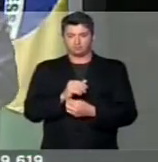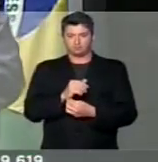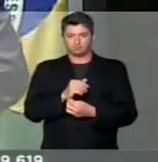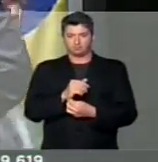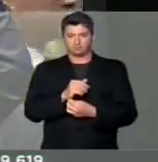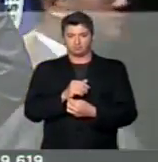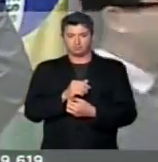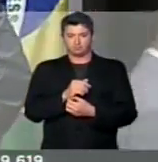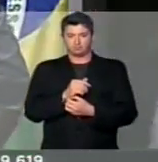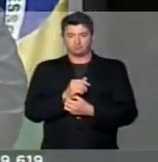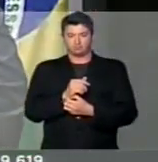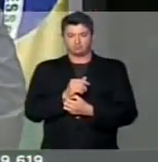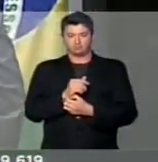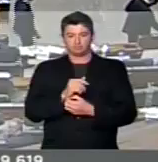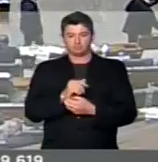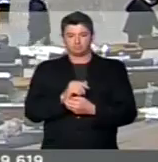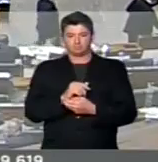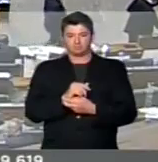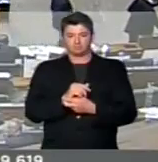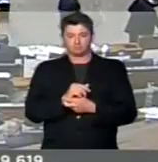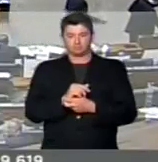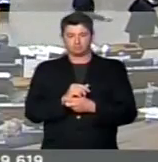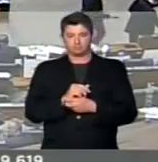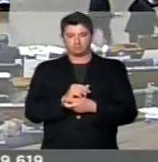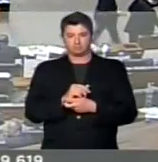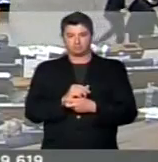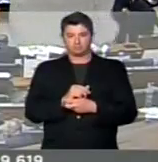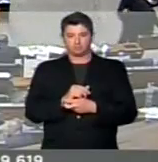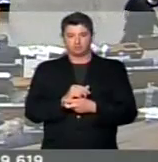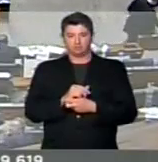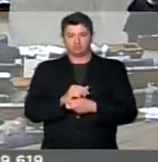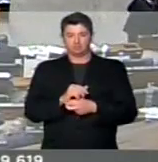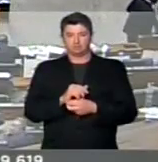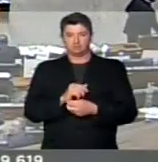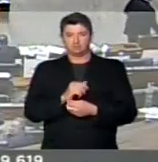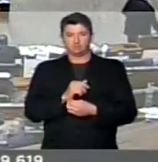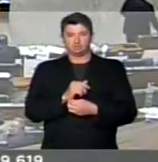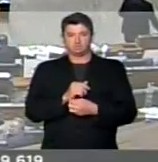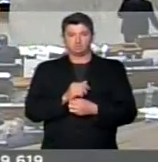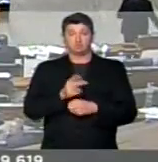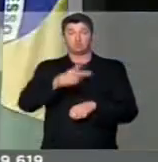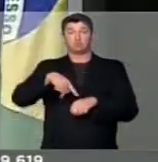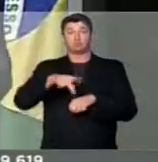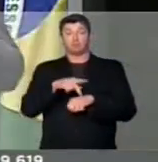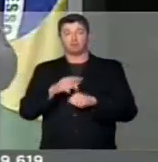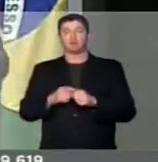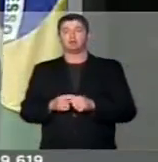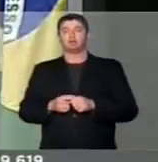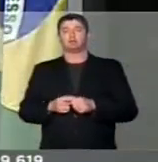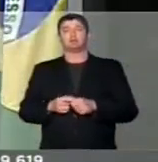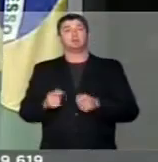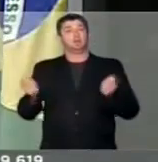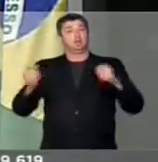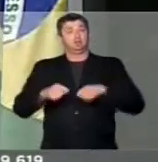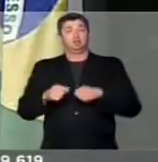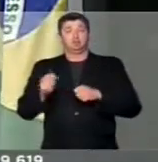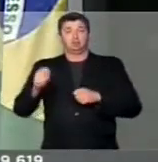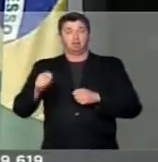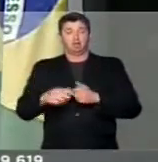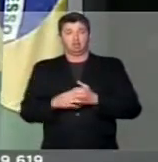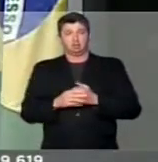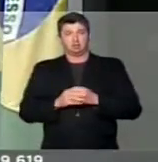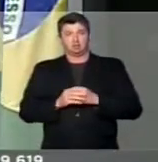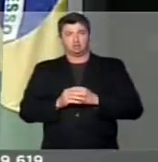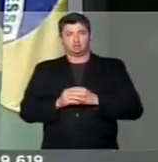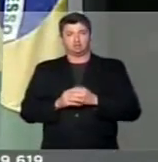10 minutos. Tá bem, presidente. Vamos concluir. Quantos minutos ainda? O país é viável. O